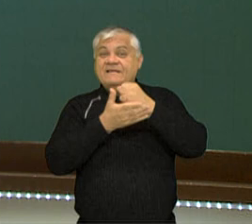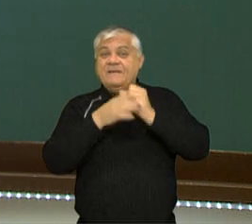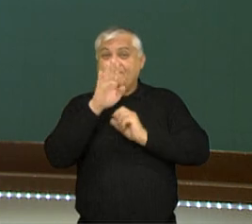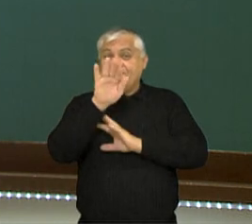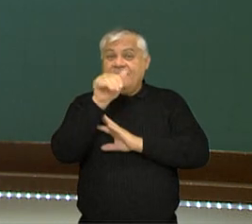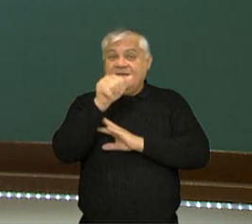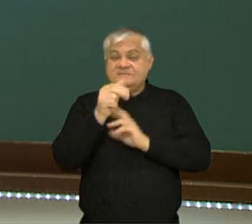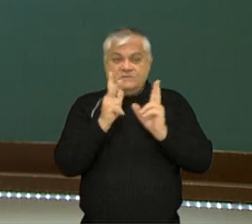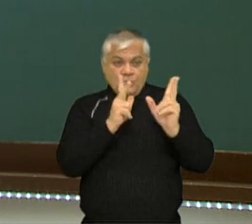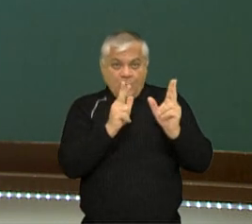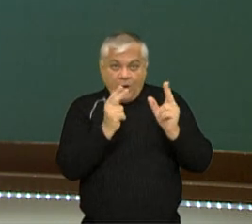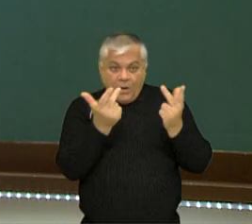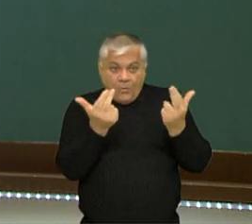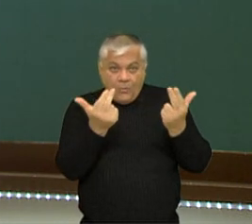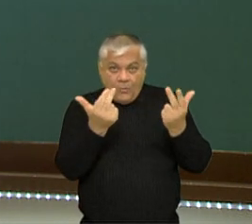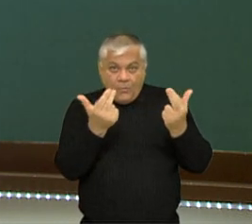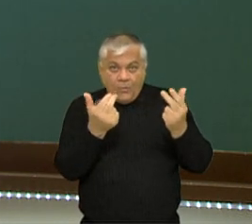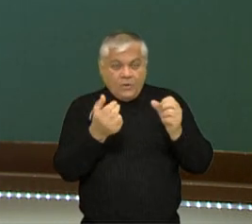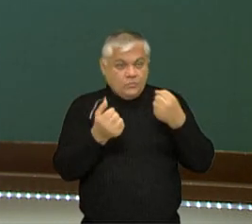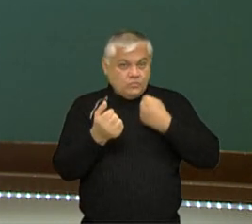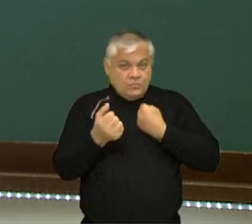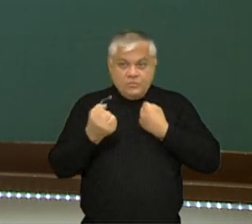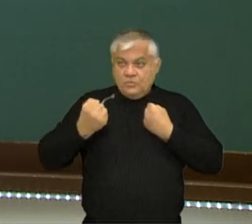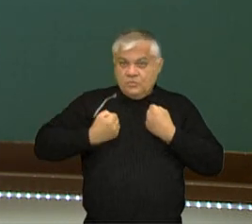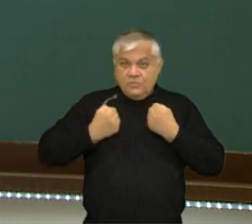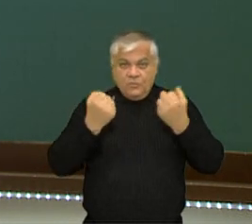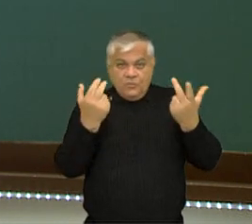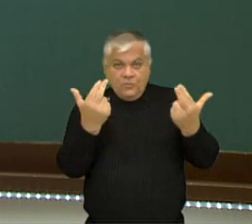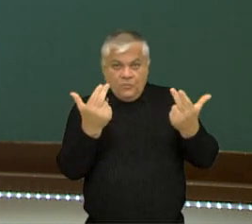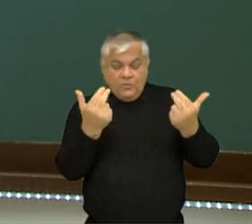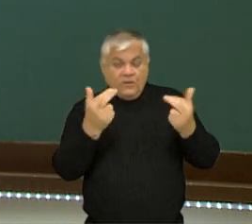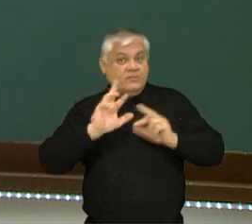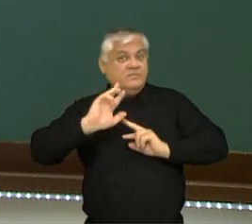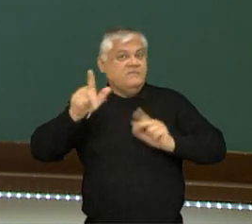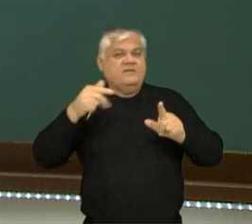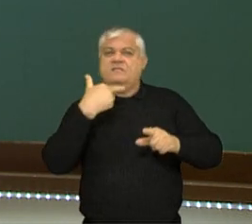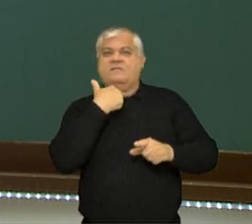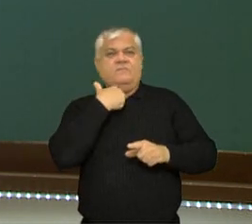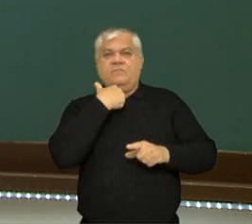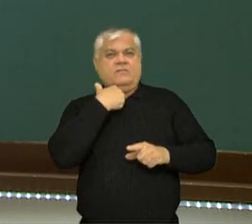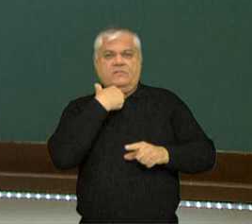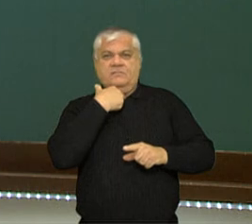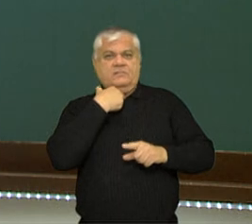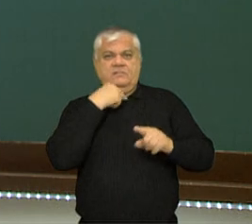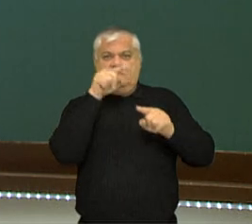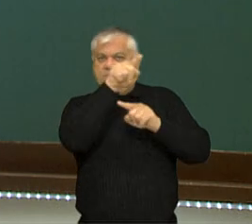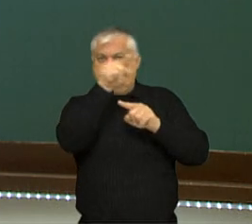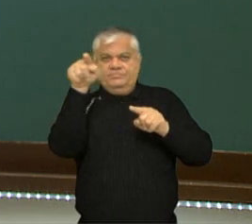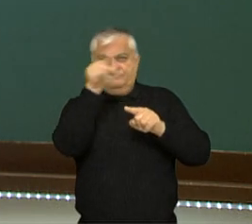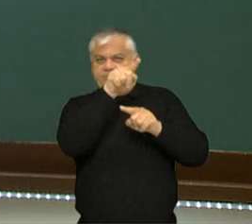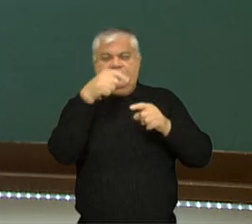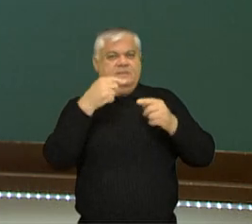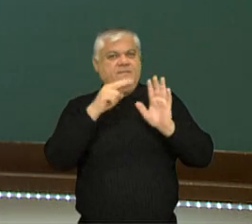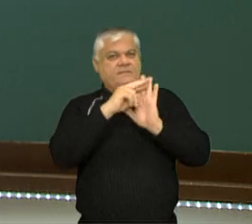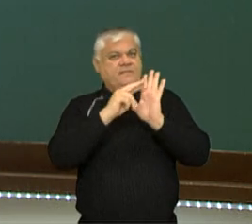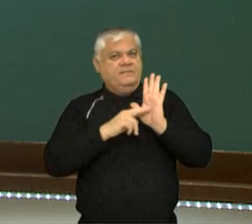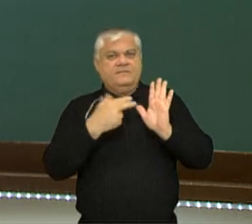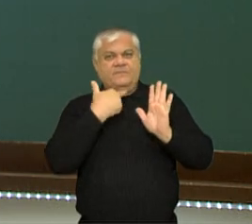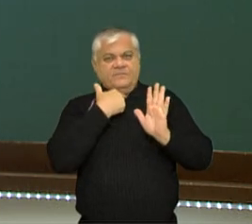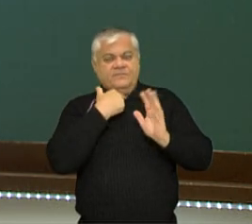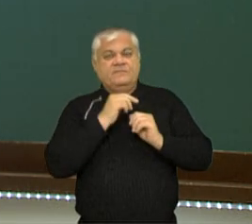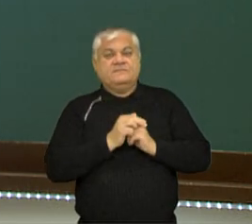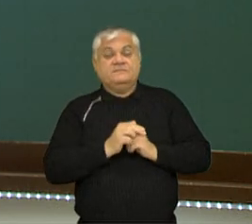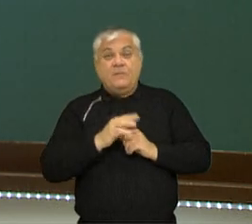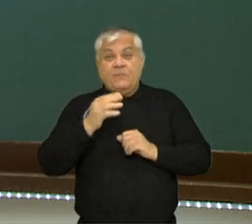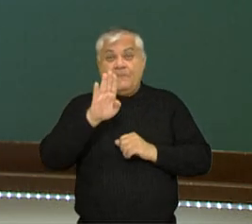iguais, tá? Se a base aqui fosse diferente, eu jamais poderia aplicar esta regrinha, ok?